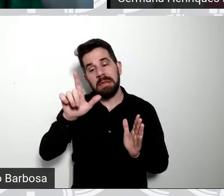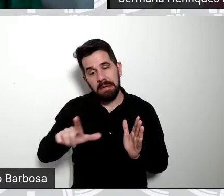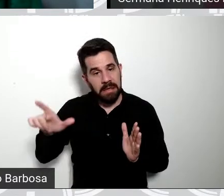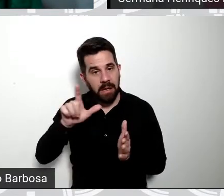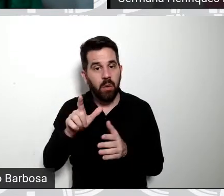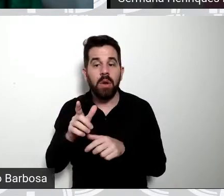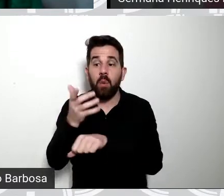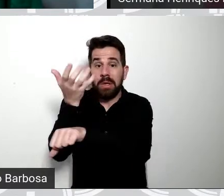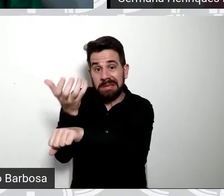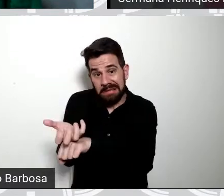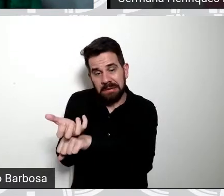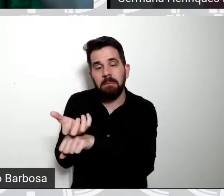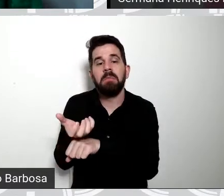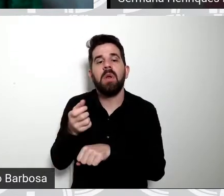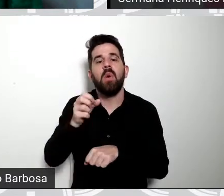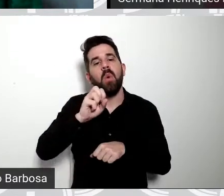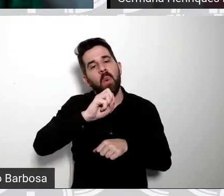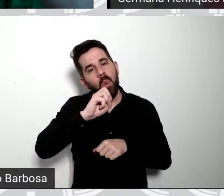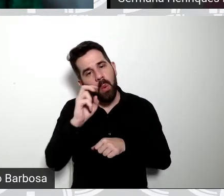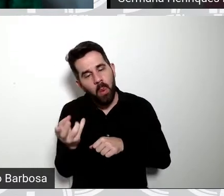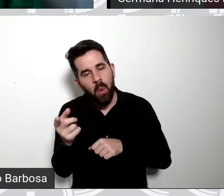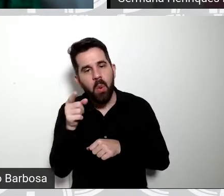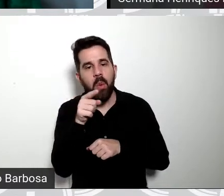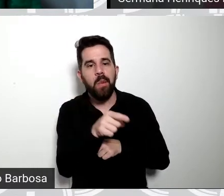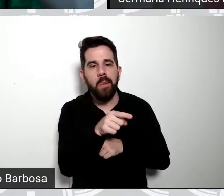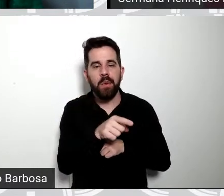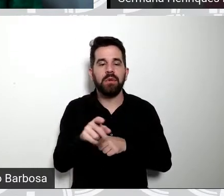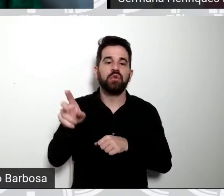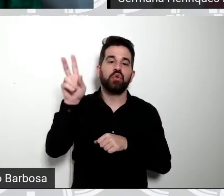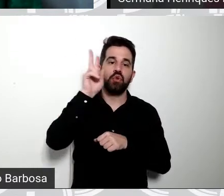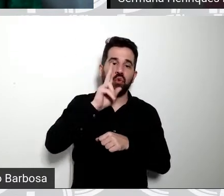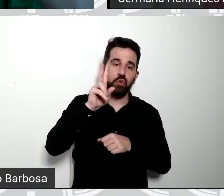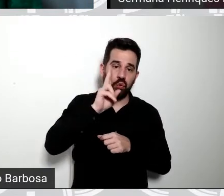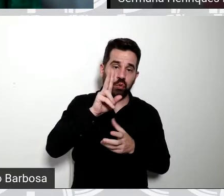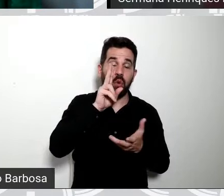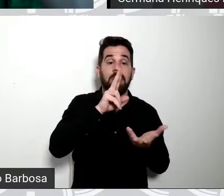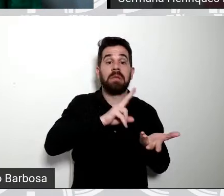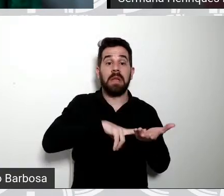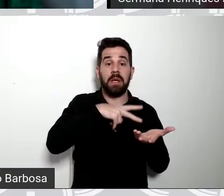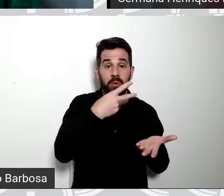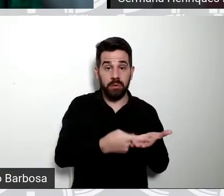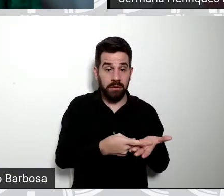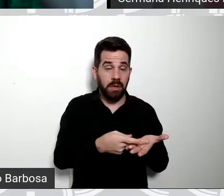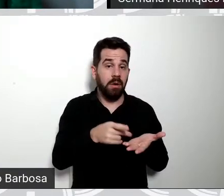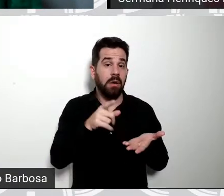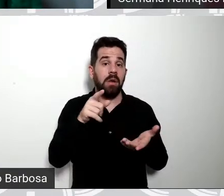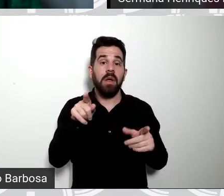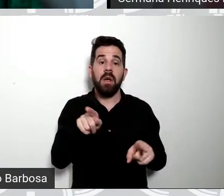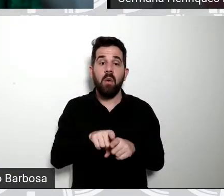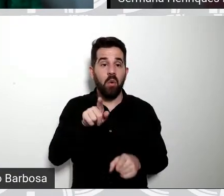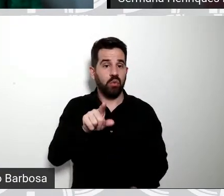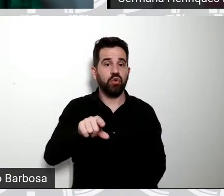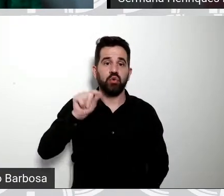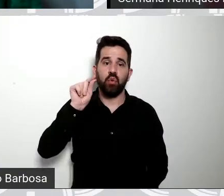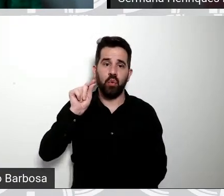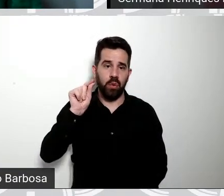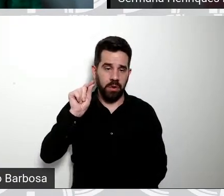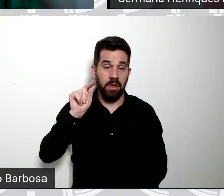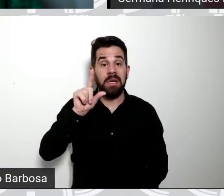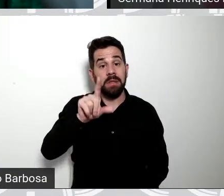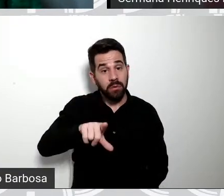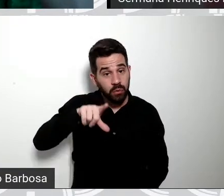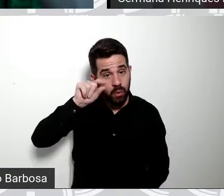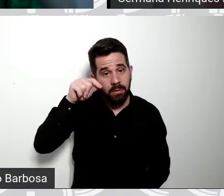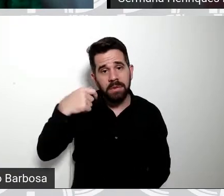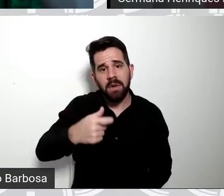é colocado diante de uma escolha. E essa escolha deve ser consciente. É, no